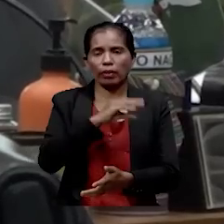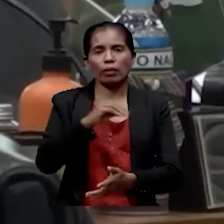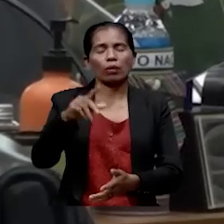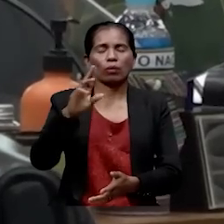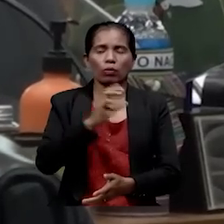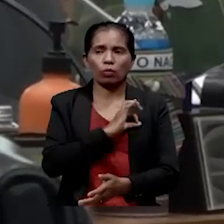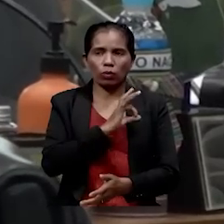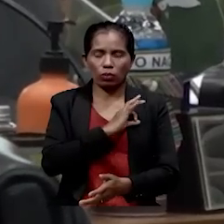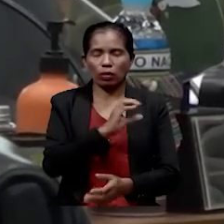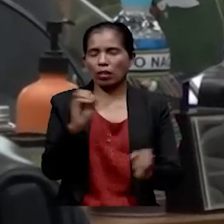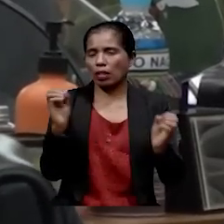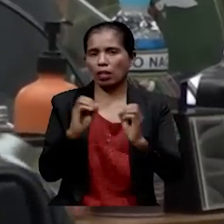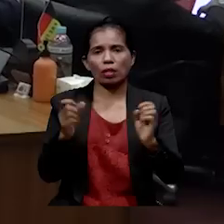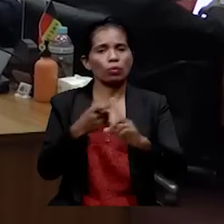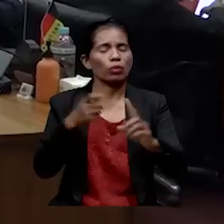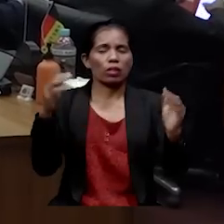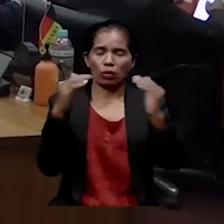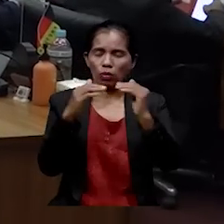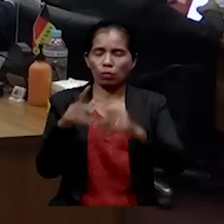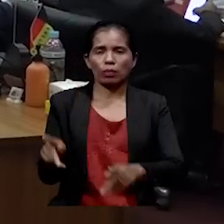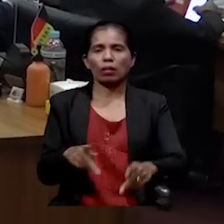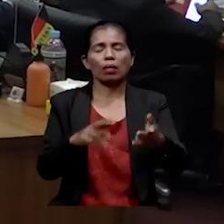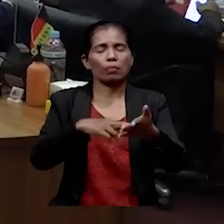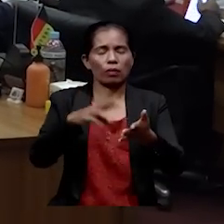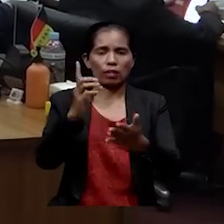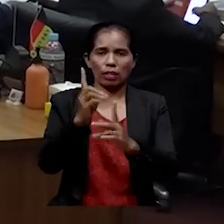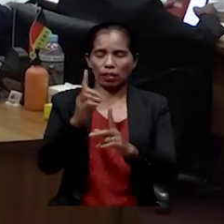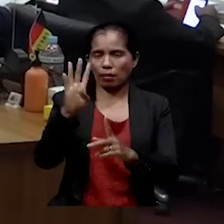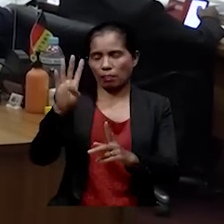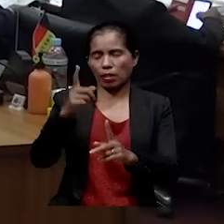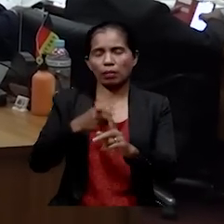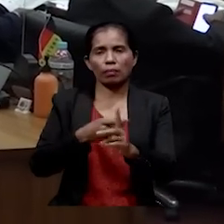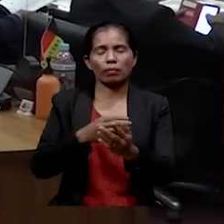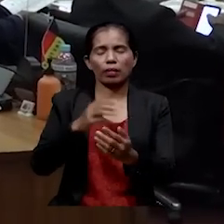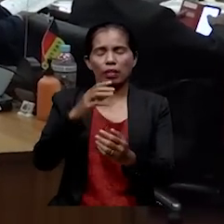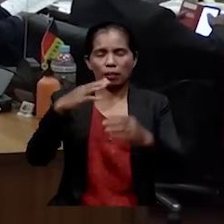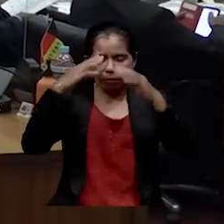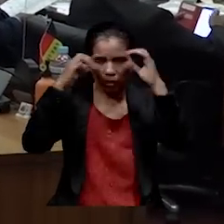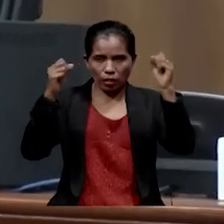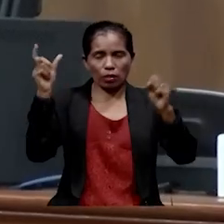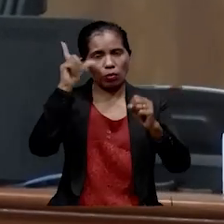lali husi audiensia publika nebe aprova iha lorong hat antes mandatu presidente republika